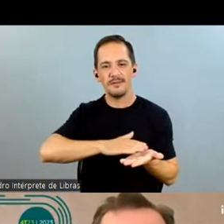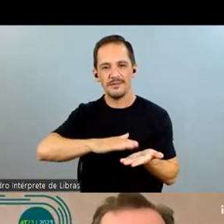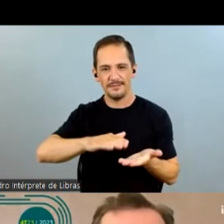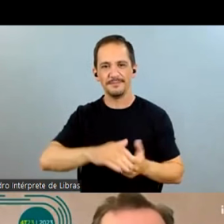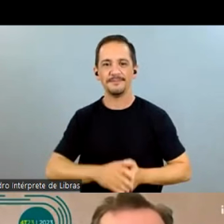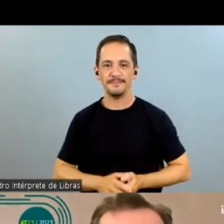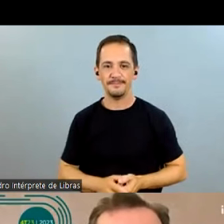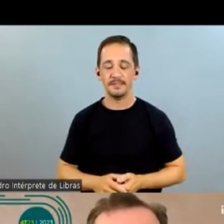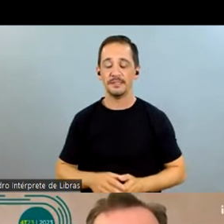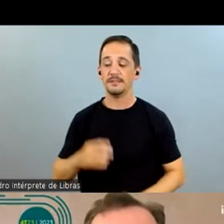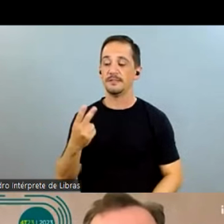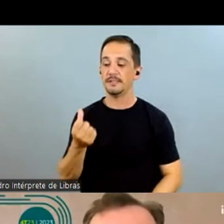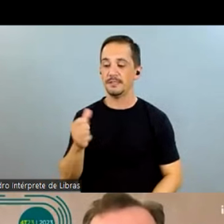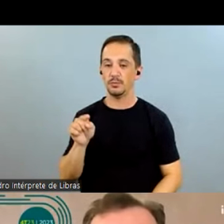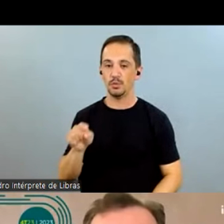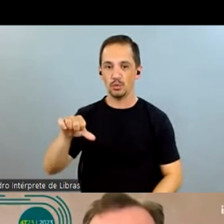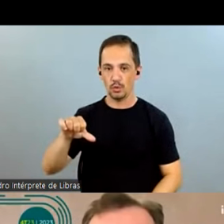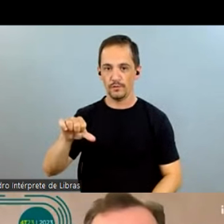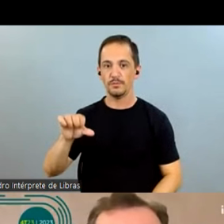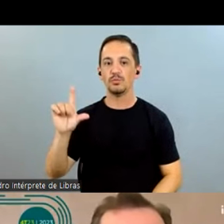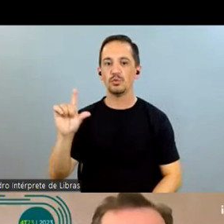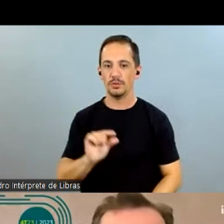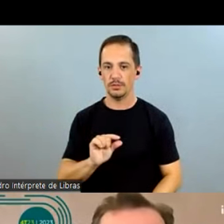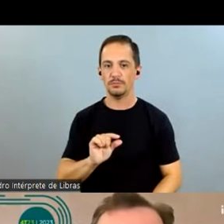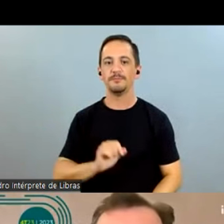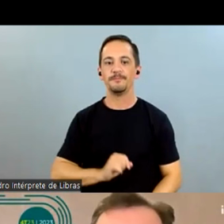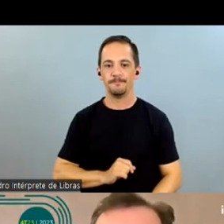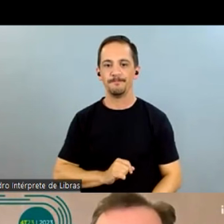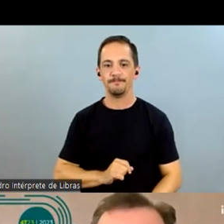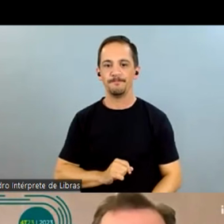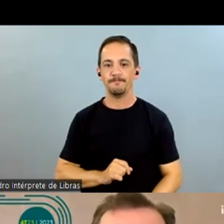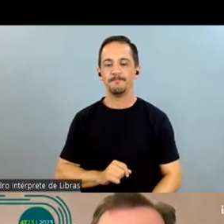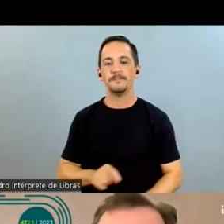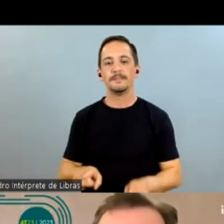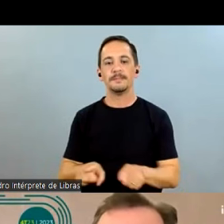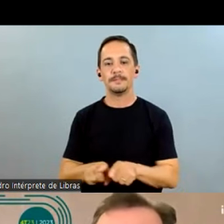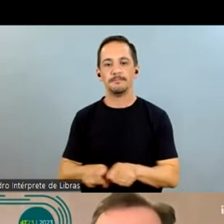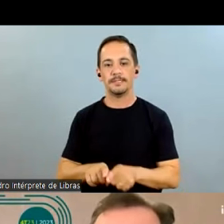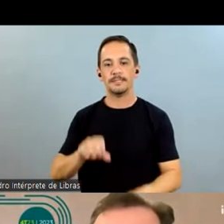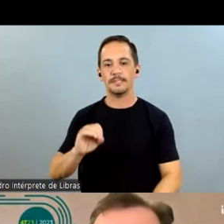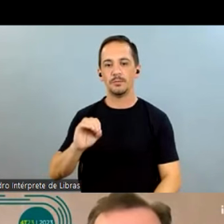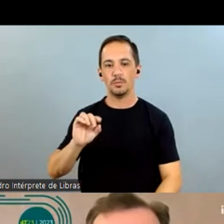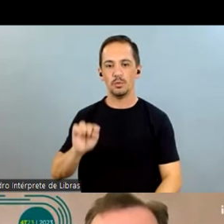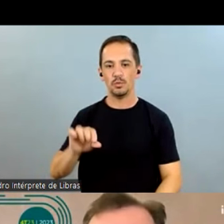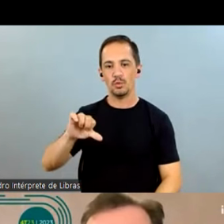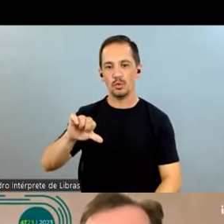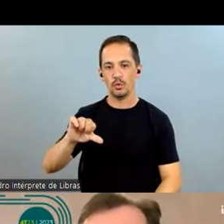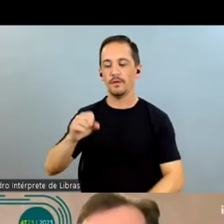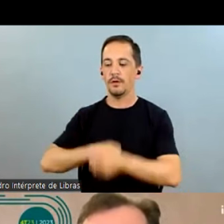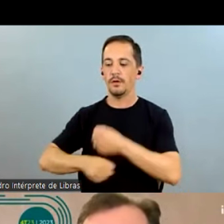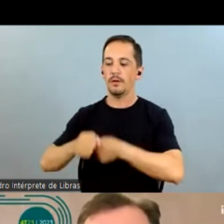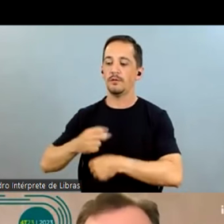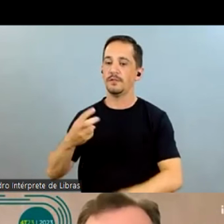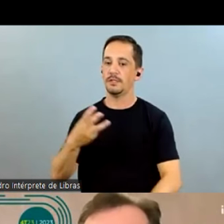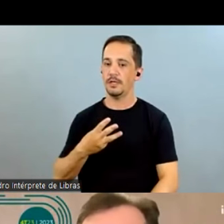26.9 em relação ao quarto trimestre 0.9 em relação ao terceiro trimestre 23 e no nosso caso a queda foi eh um pouco mais